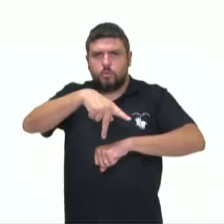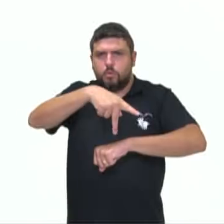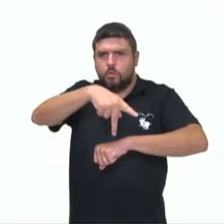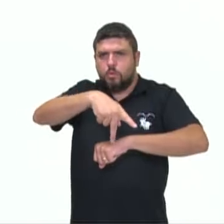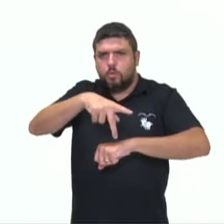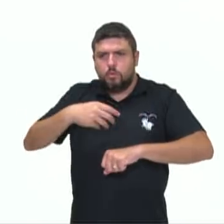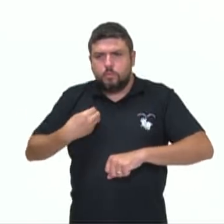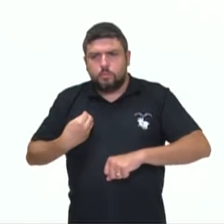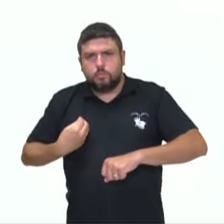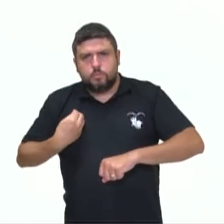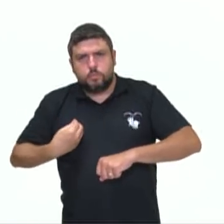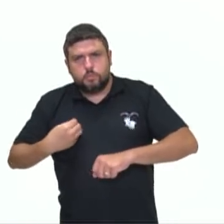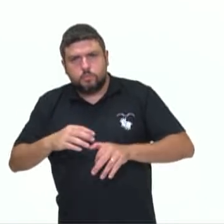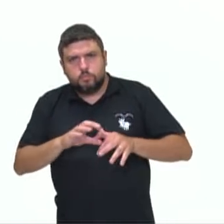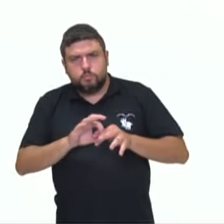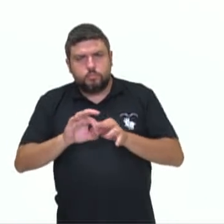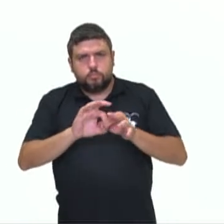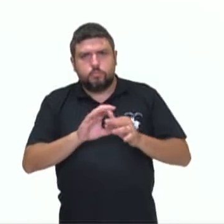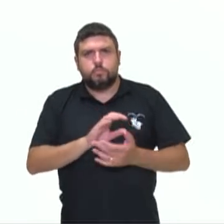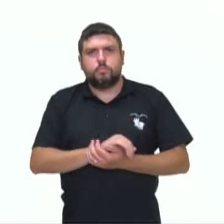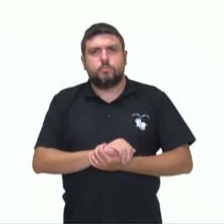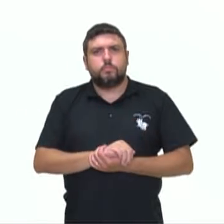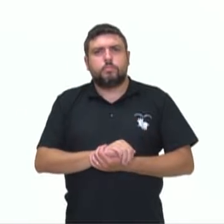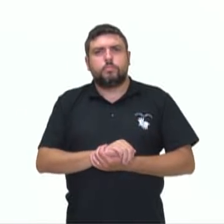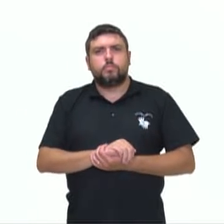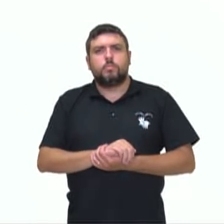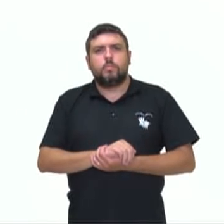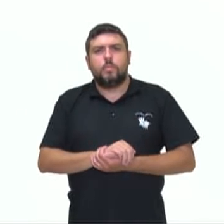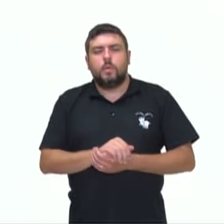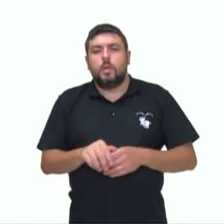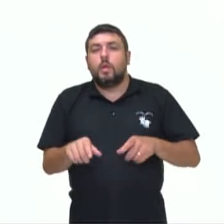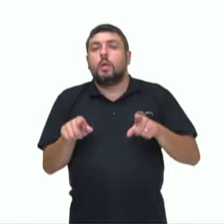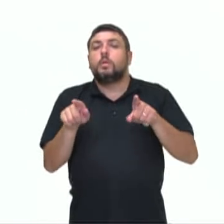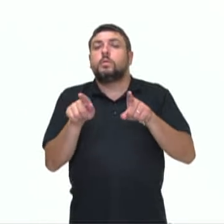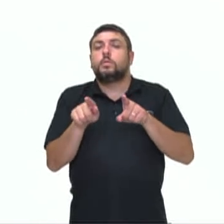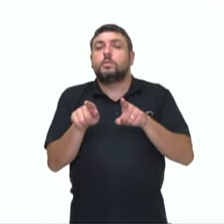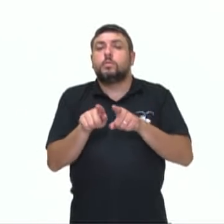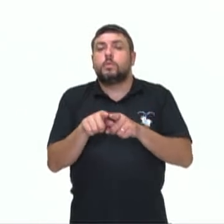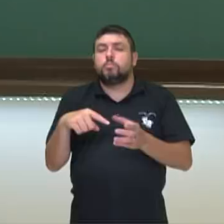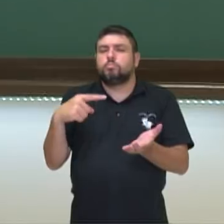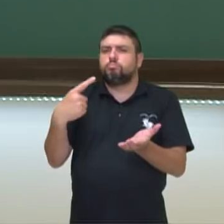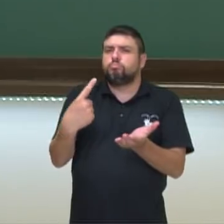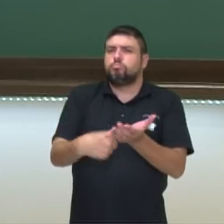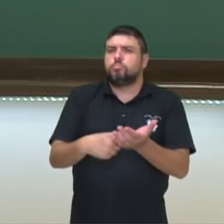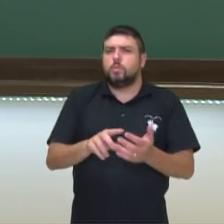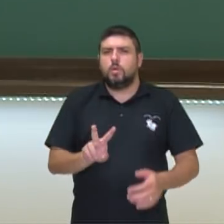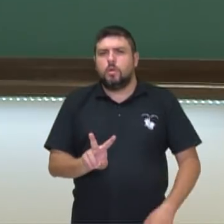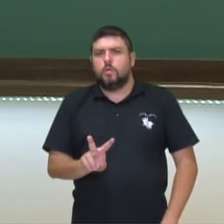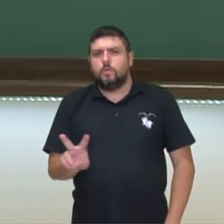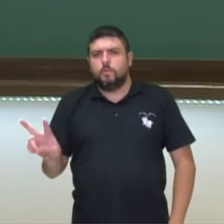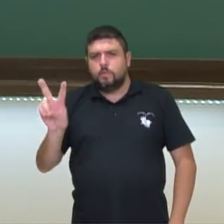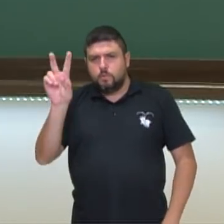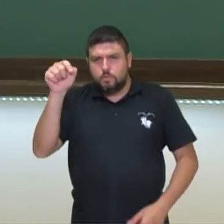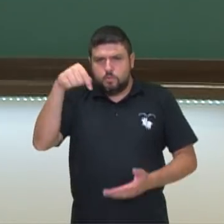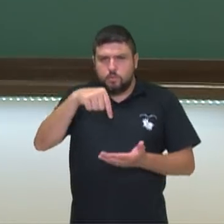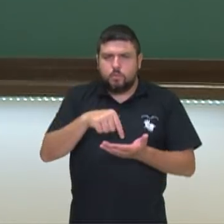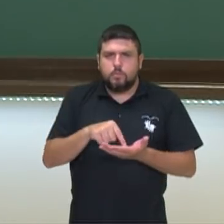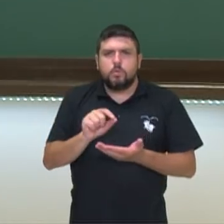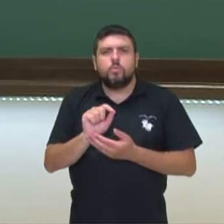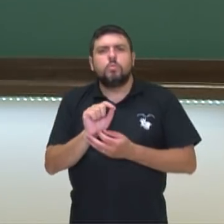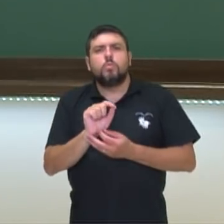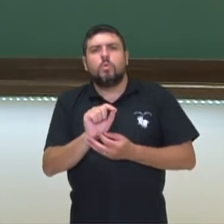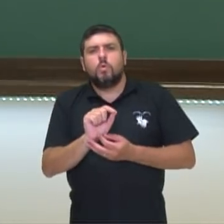aí no planeta Terra. E para concretizar esses valores, foram criadas as organizações multilaterais para auxiliar